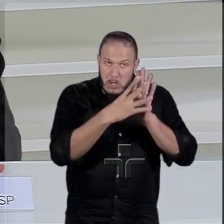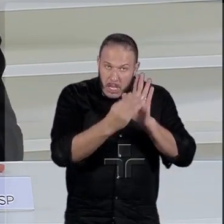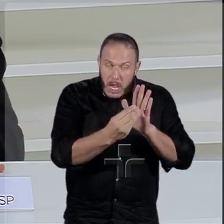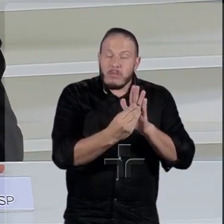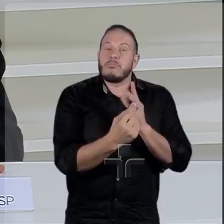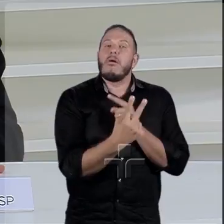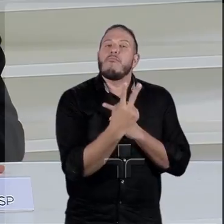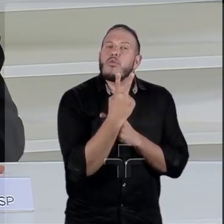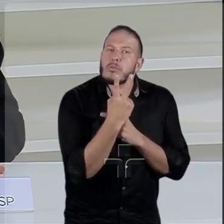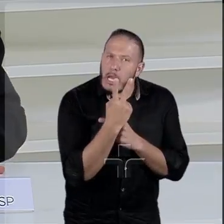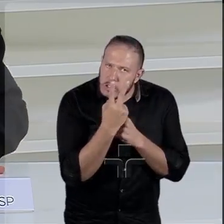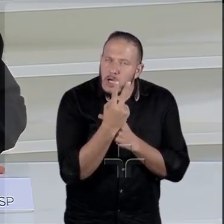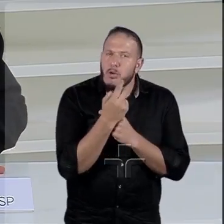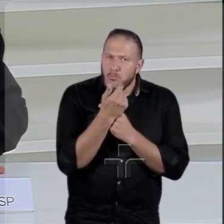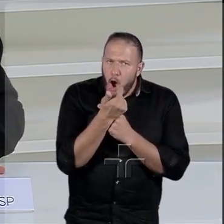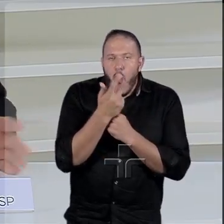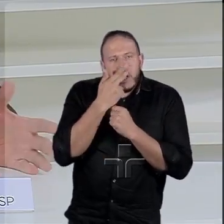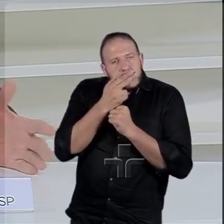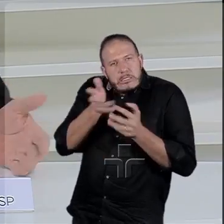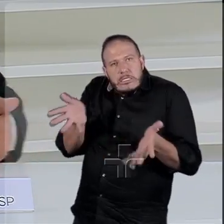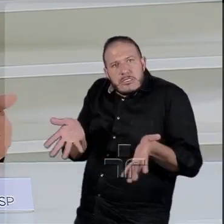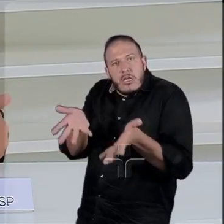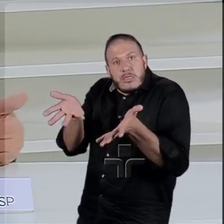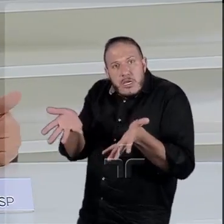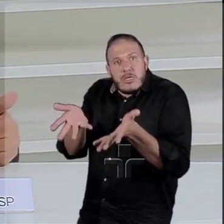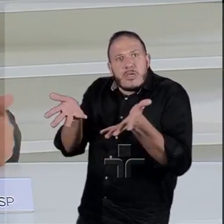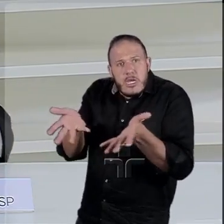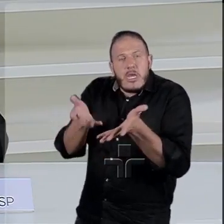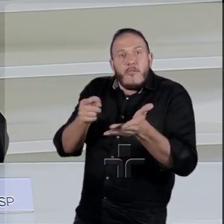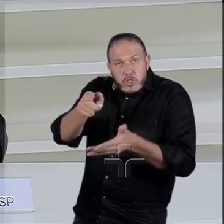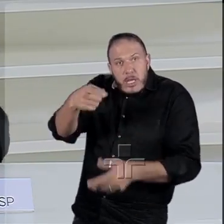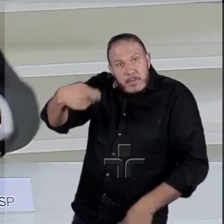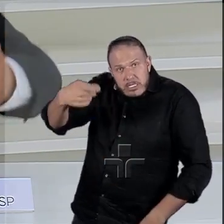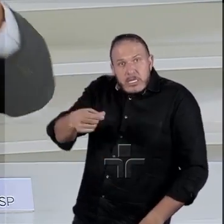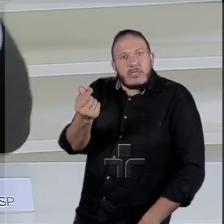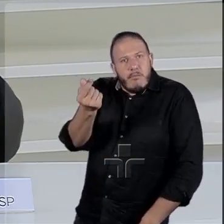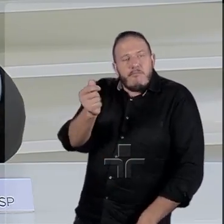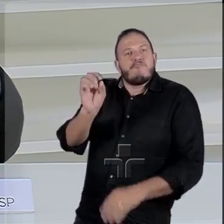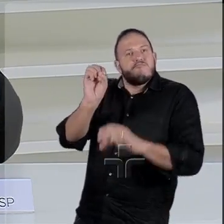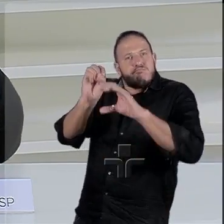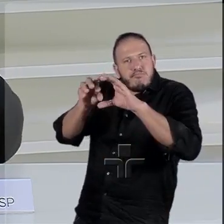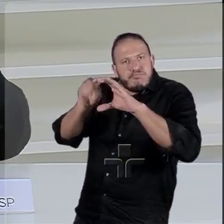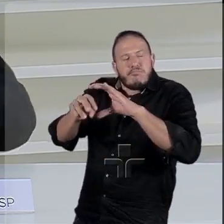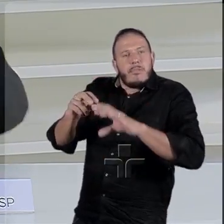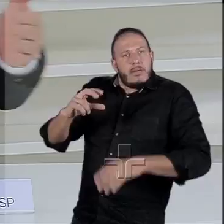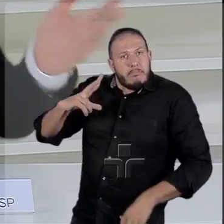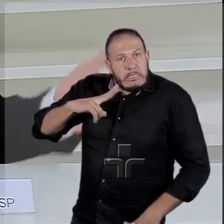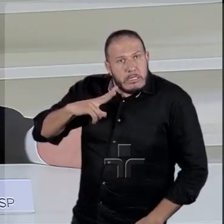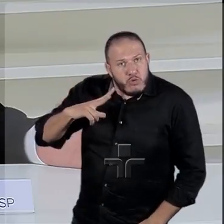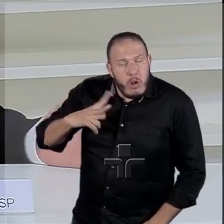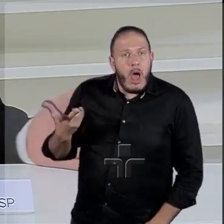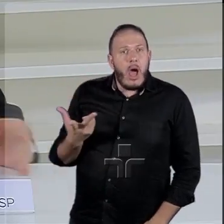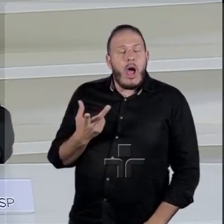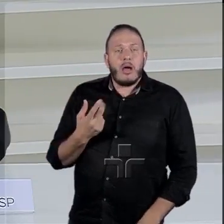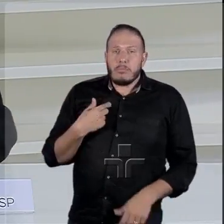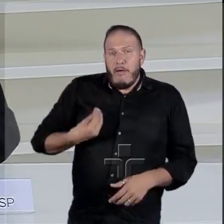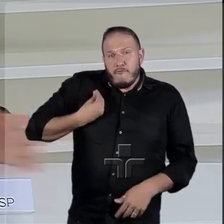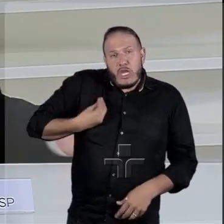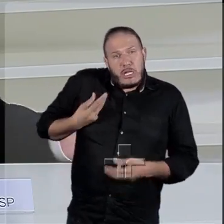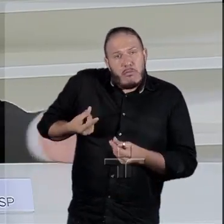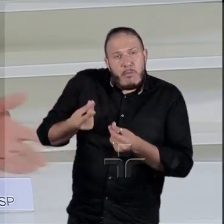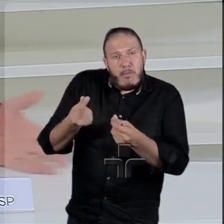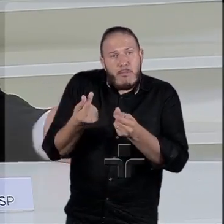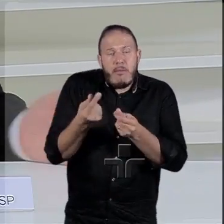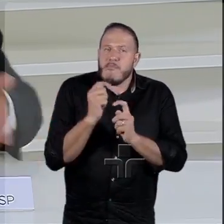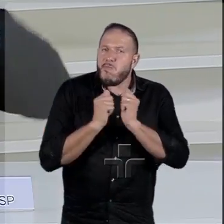e força, incentiva as pessoas a fazerem a sua pensão, a sua aposentadoria, poupando ao longo da vida. E o